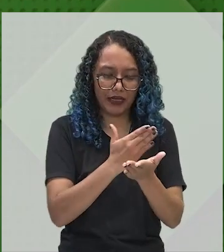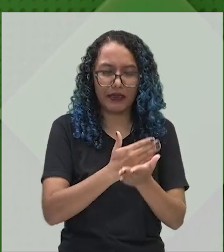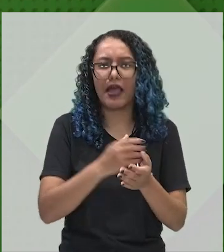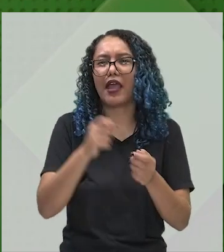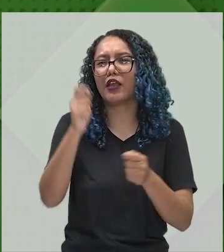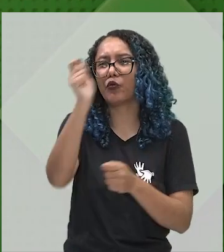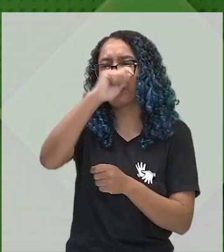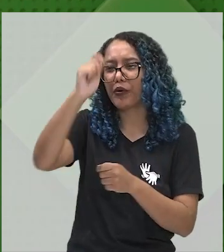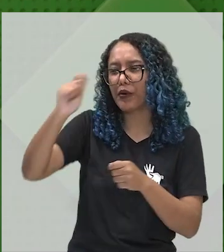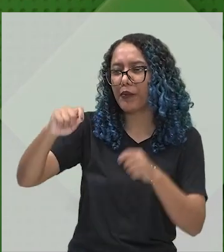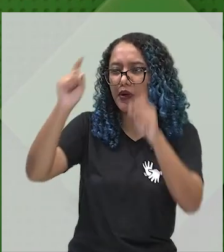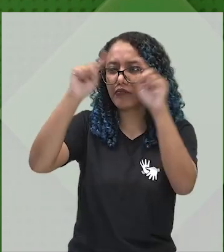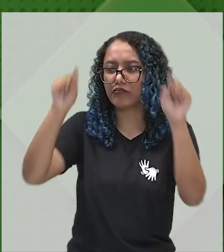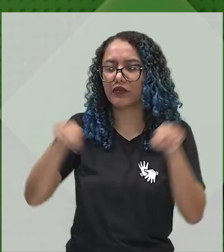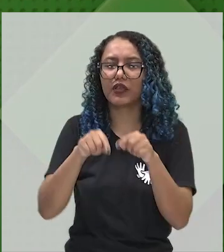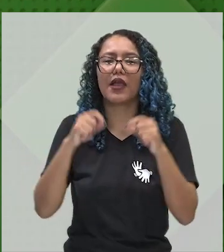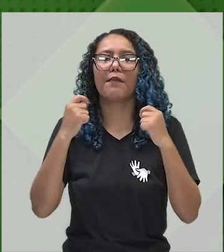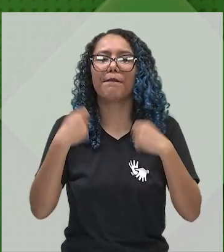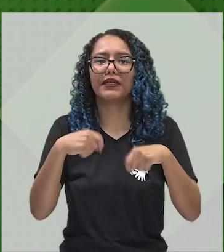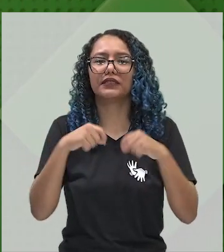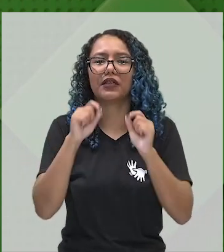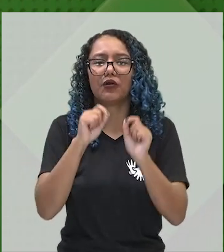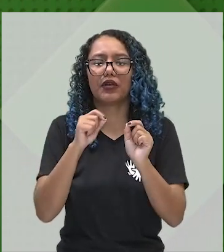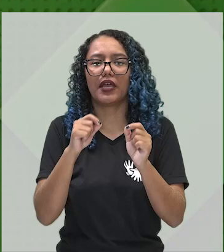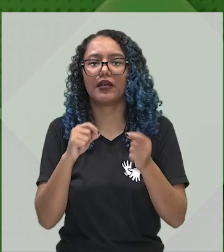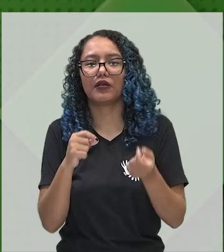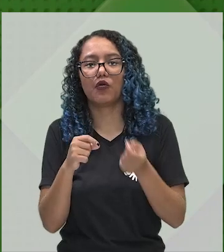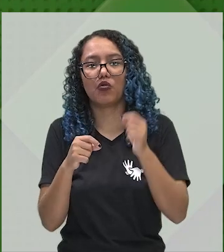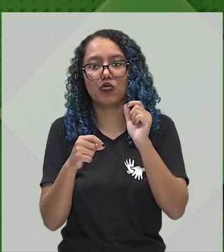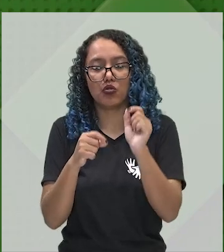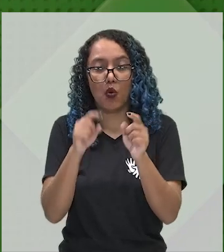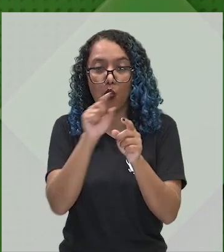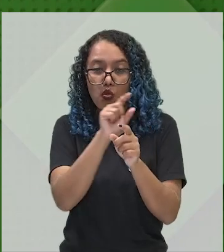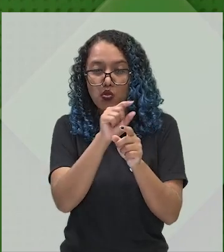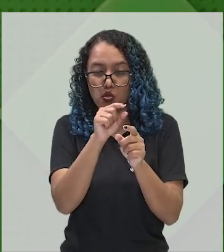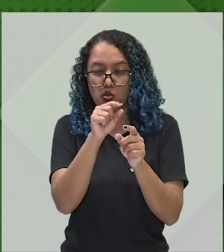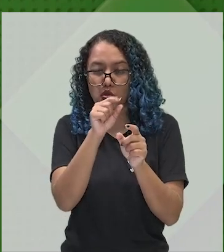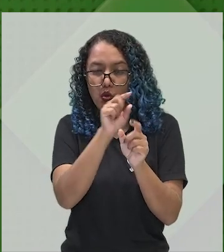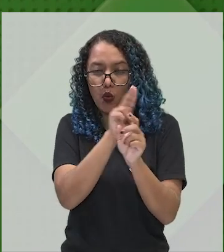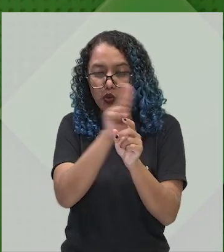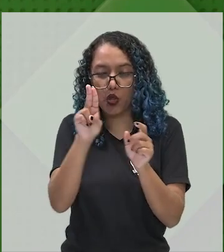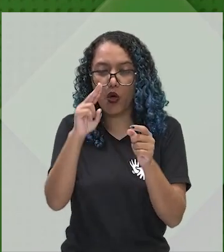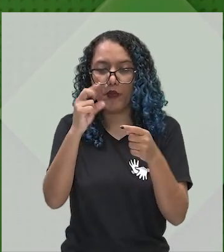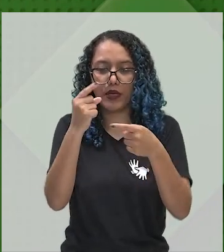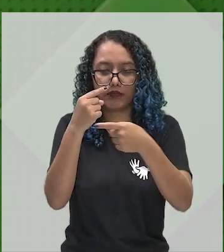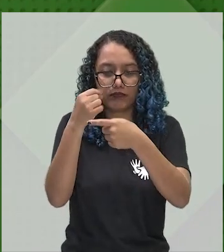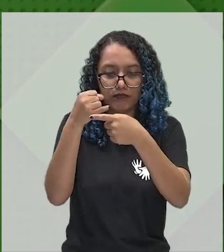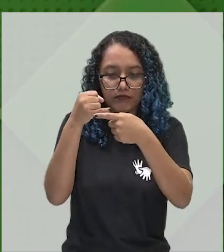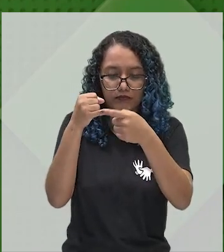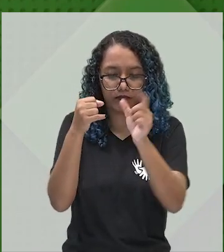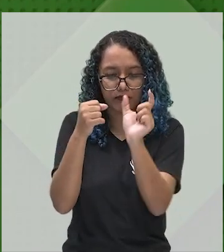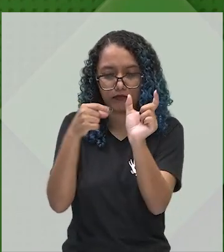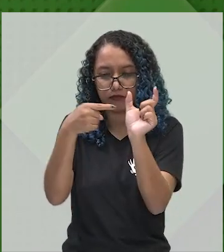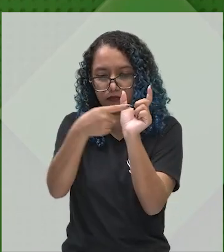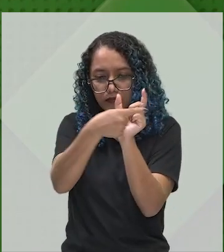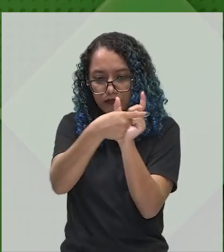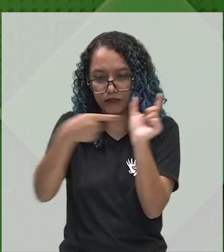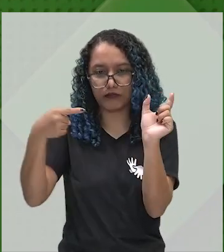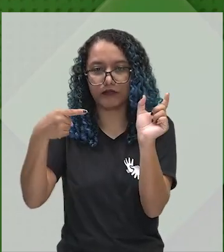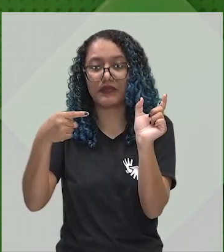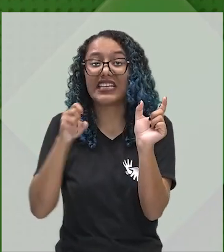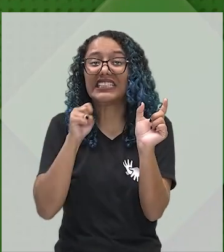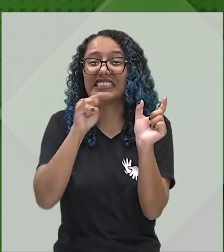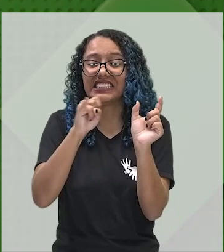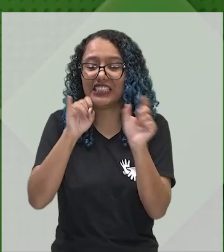no quadro, por exemplo, ele deve estar sublinhado, riscado embaixo. Se você escrever ele digitado, você